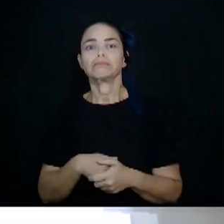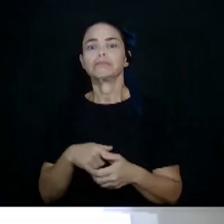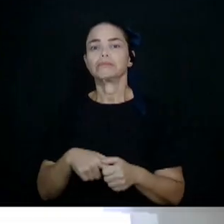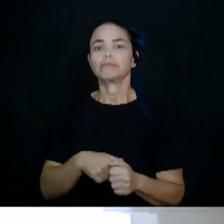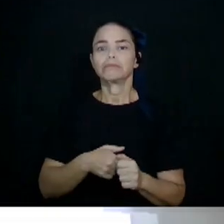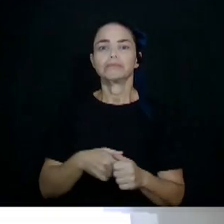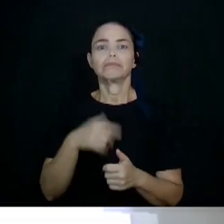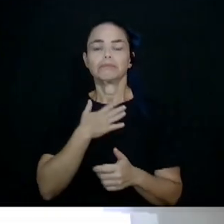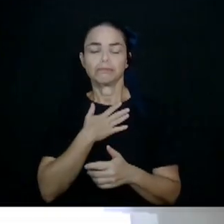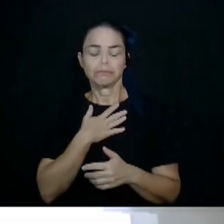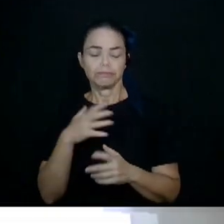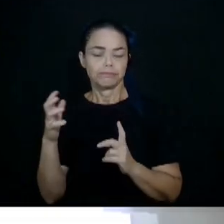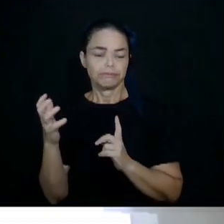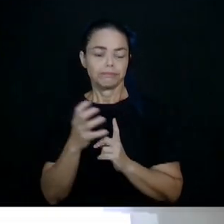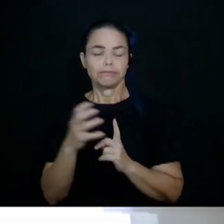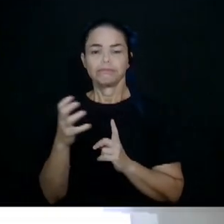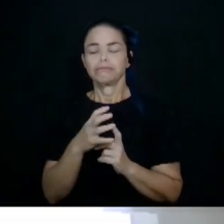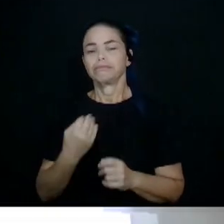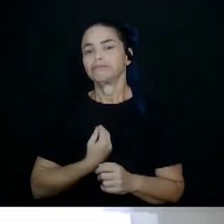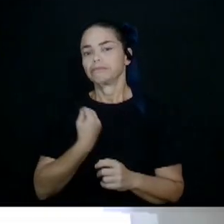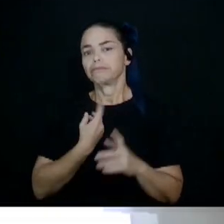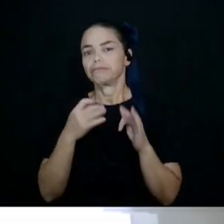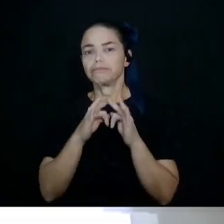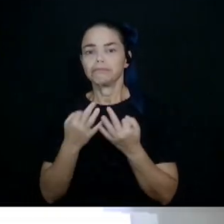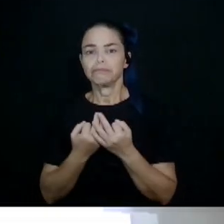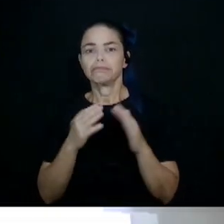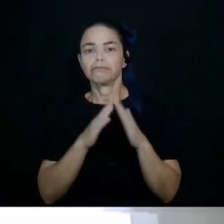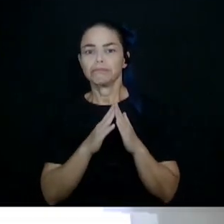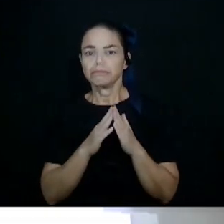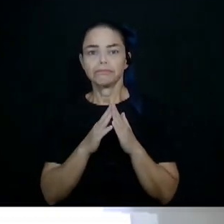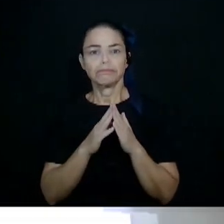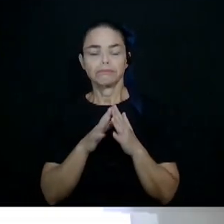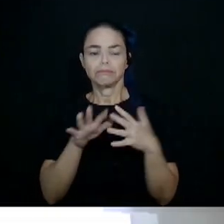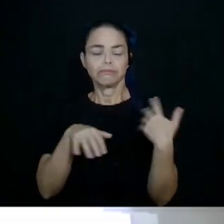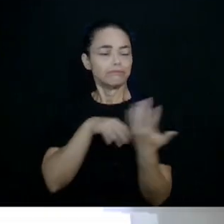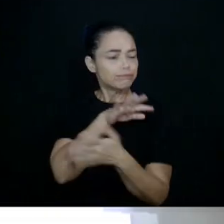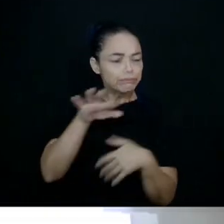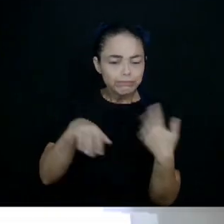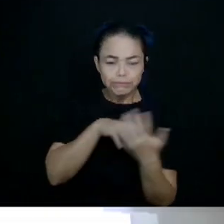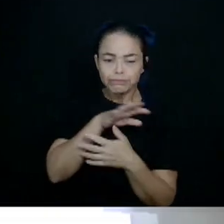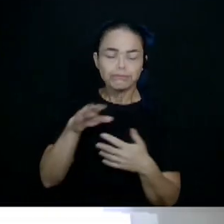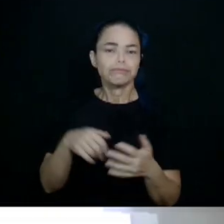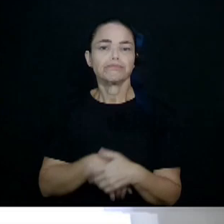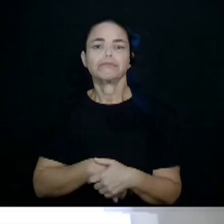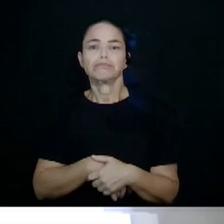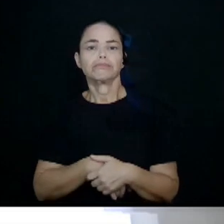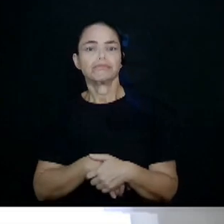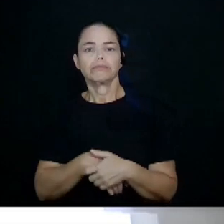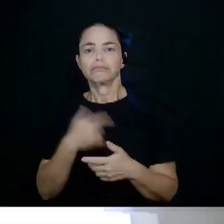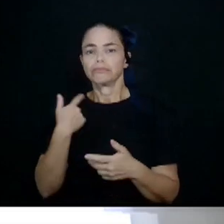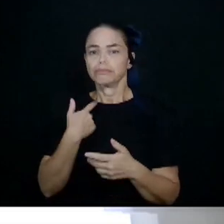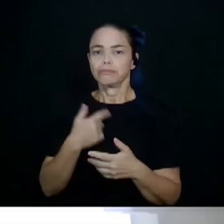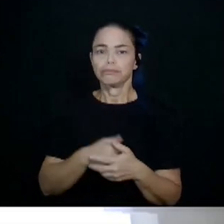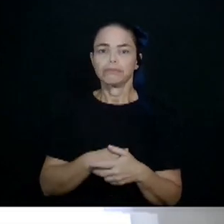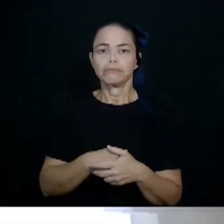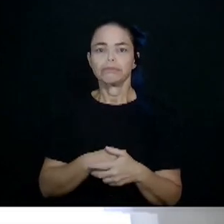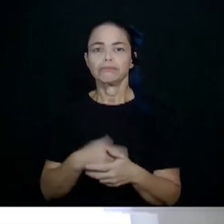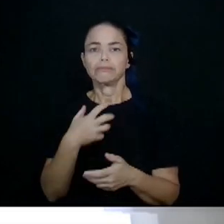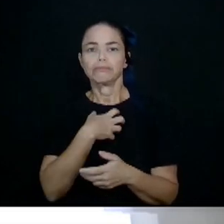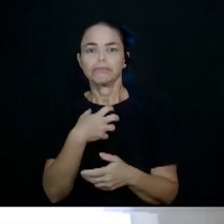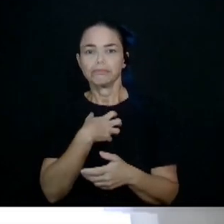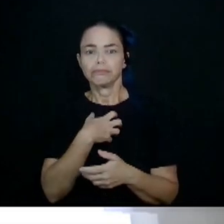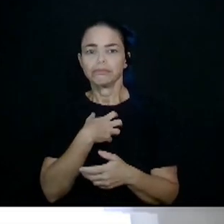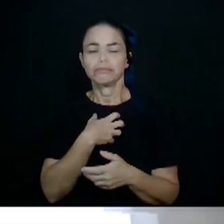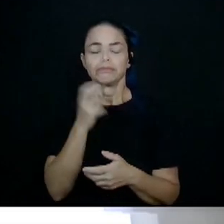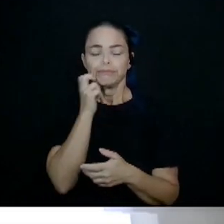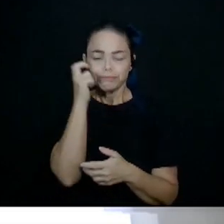impacto na dinâmica familiar, né? Porque a casa realmente fica desde um cômodo, um quarto, ou às vezes a casa inteira. Ela sente muitas vezes vergonha,